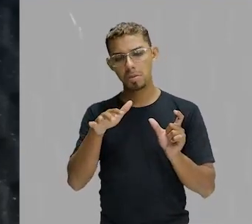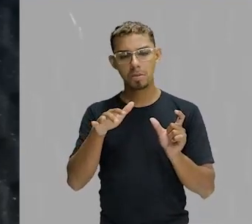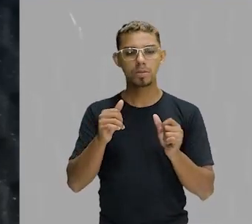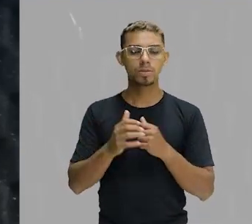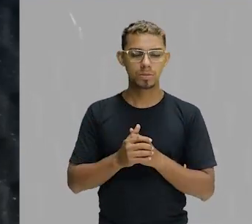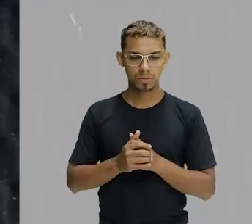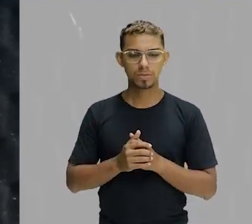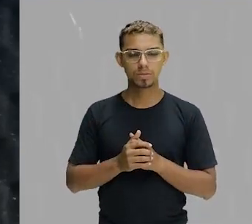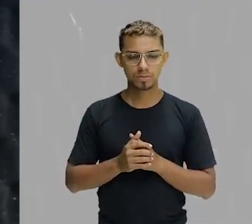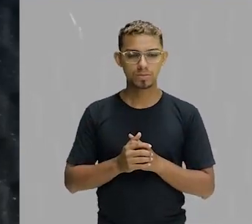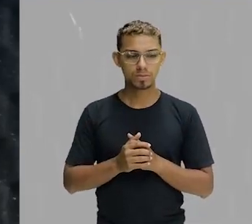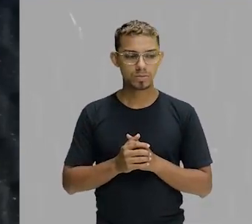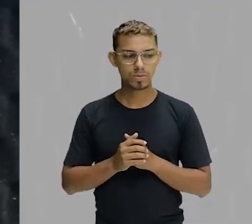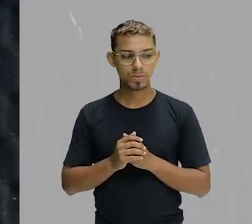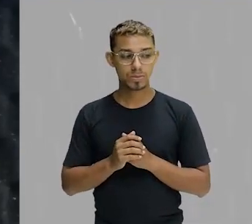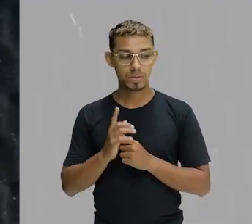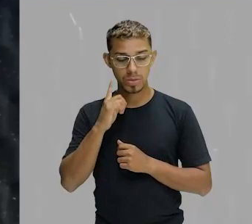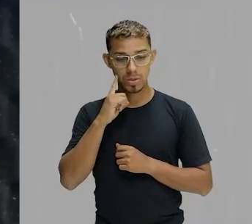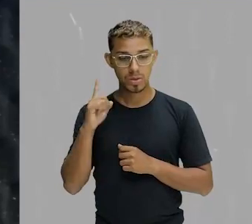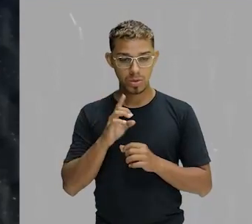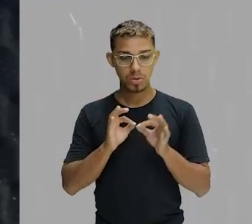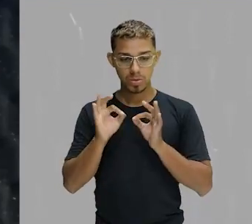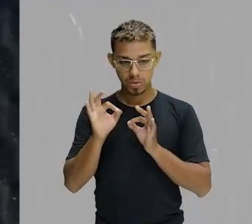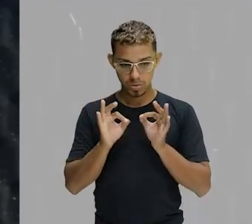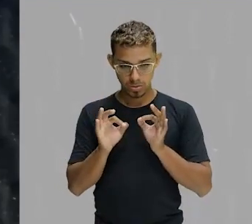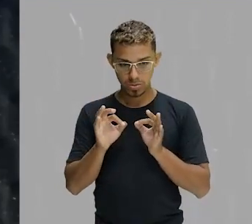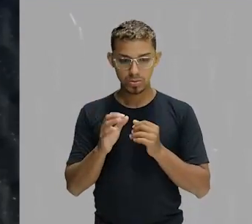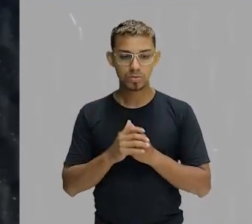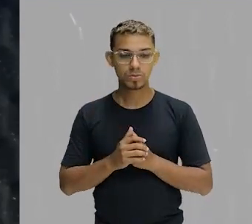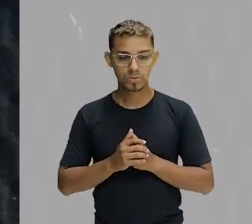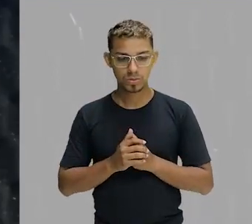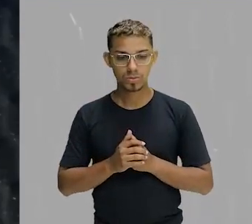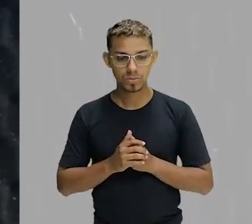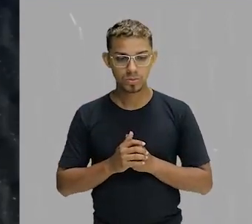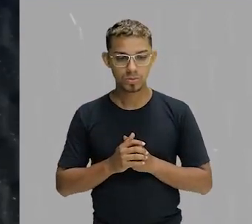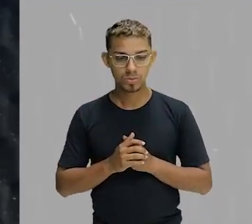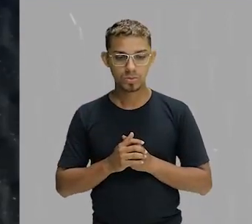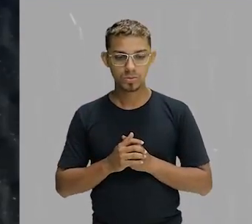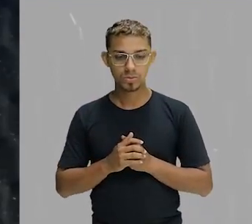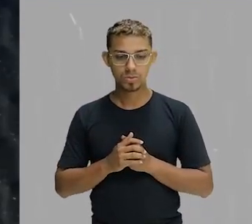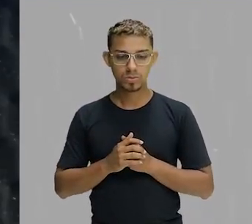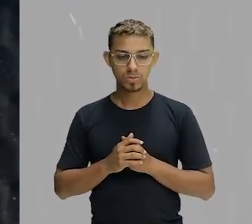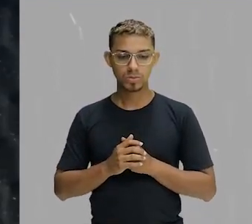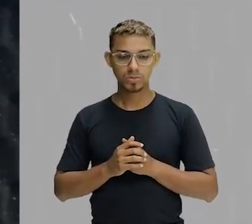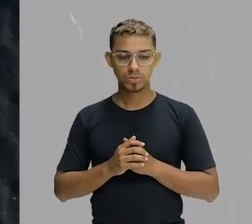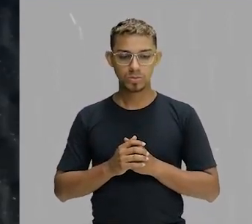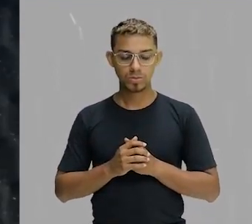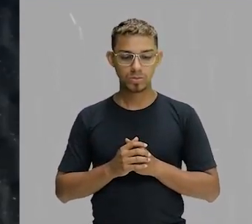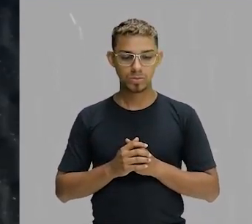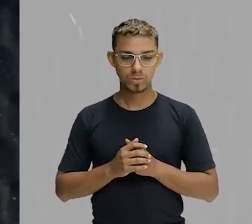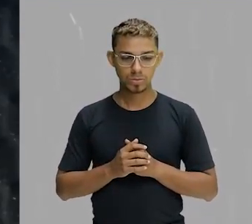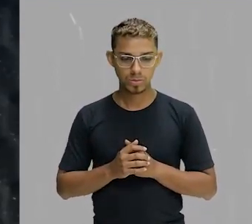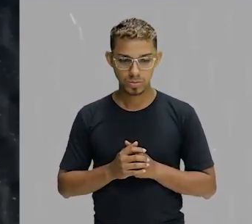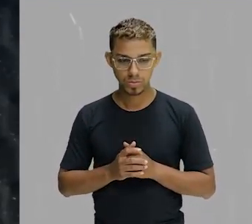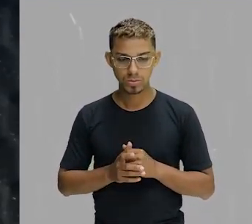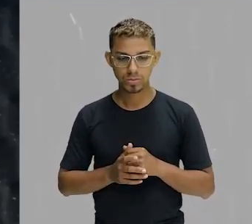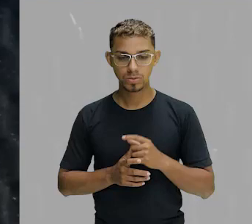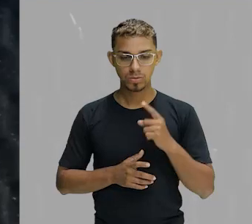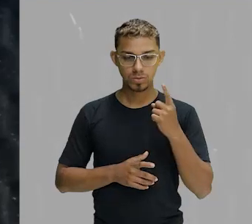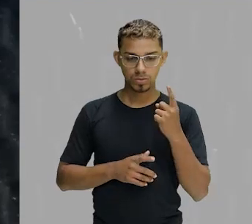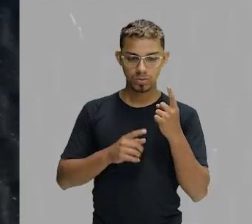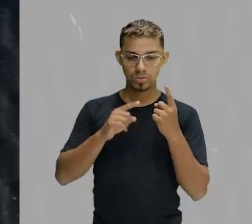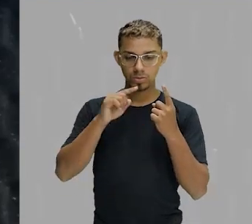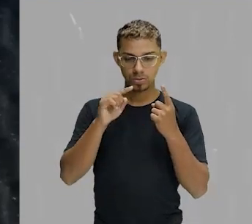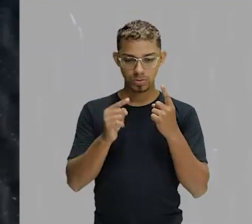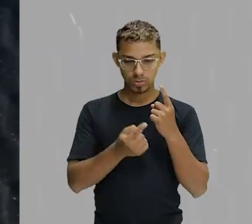Aproximado. Tá? Então, lá no finalzinho, eu já vou ajustar a minha resposta. Então, eu tenho que, fazendo a subtração